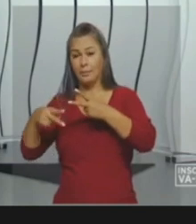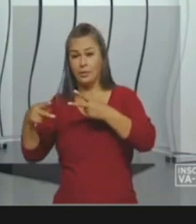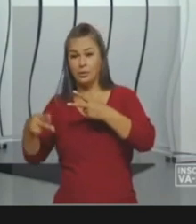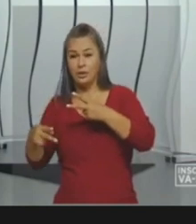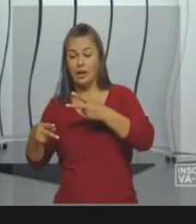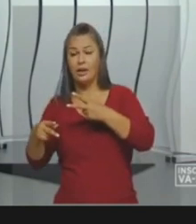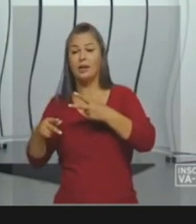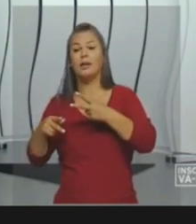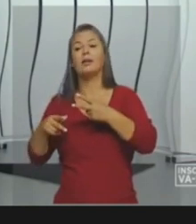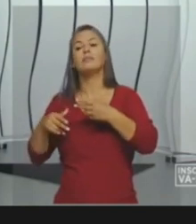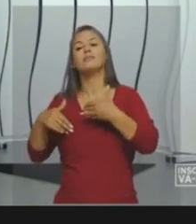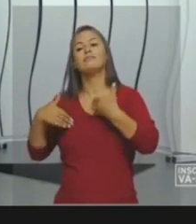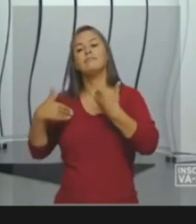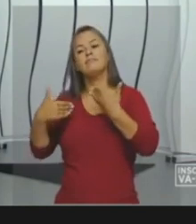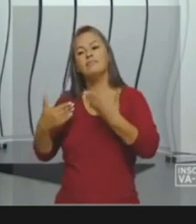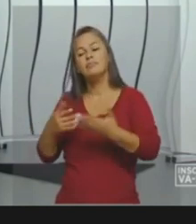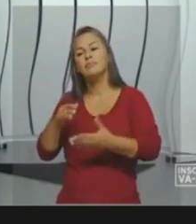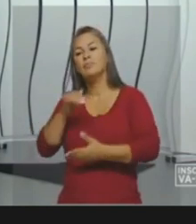tiver